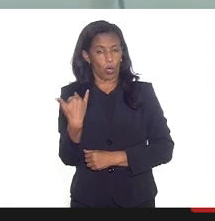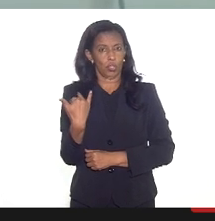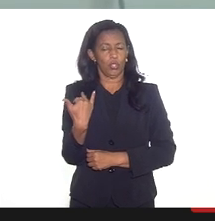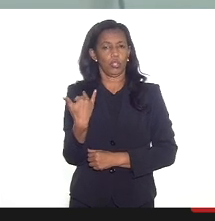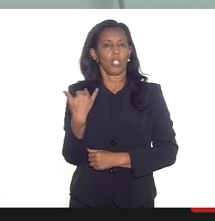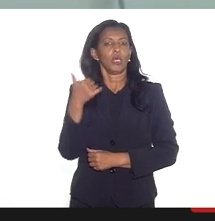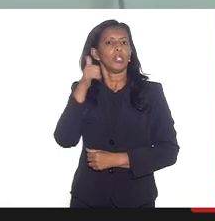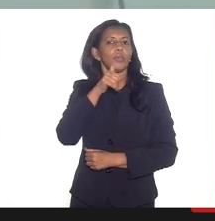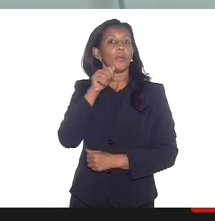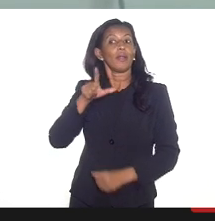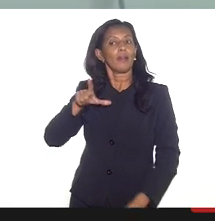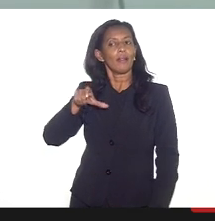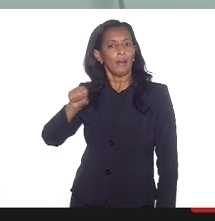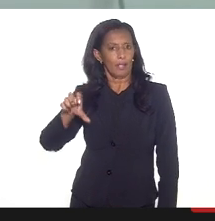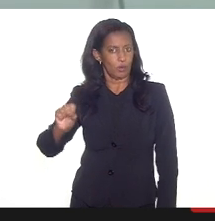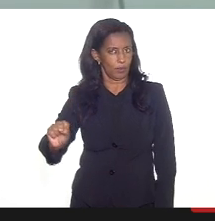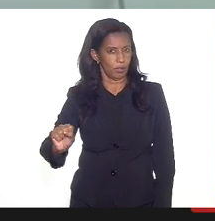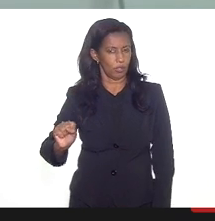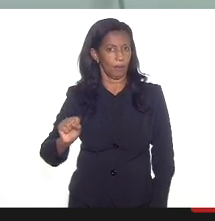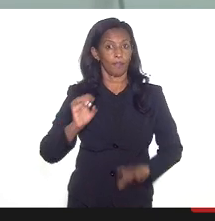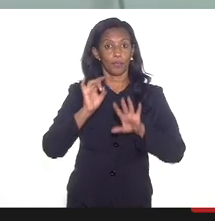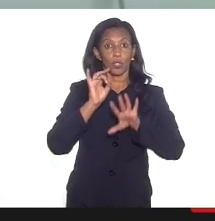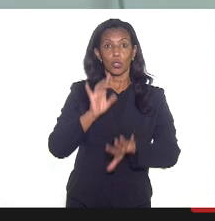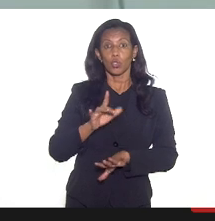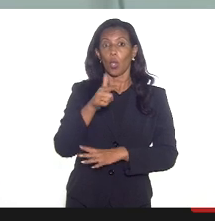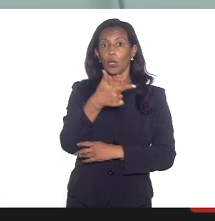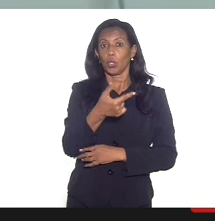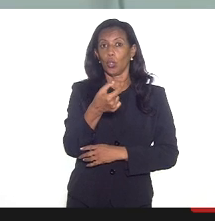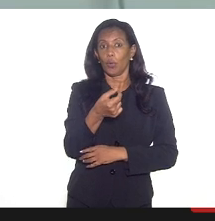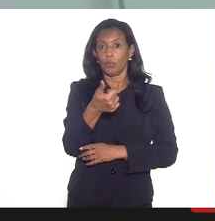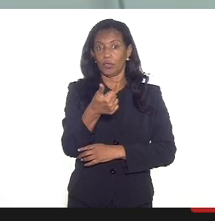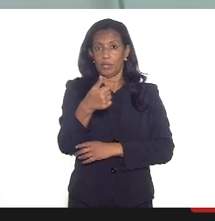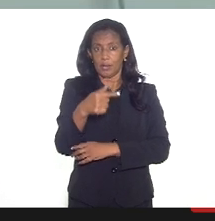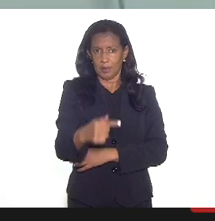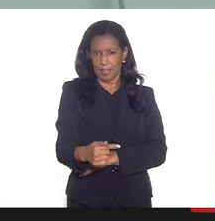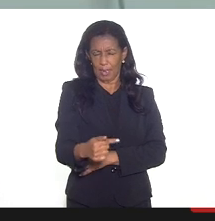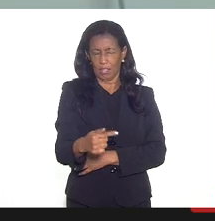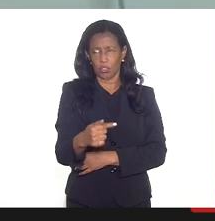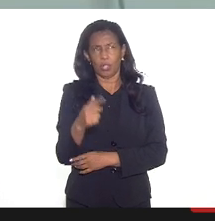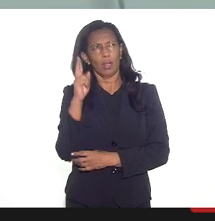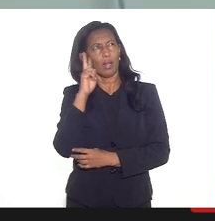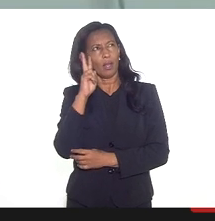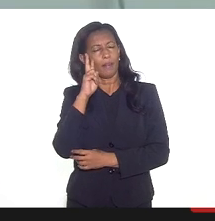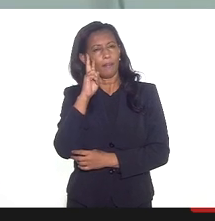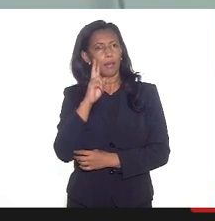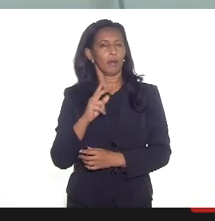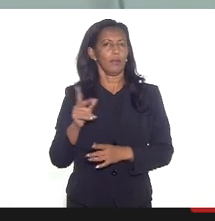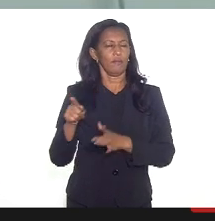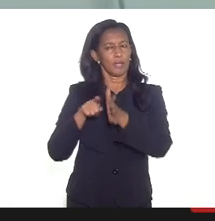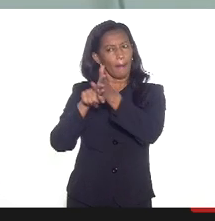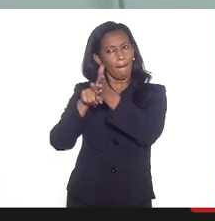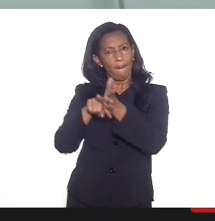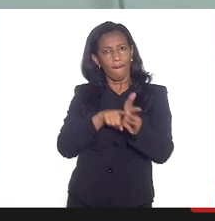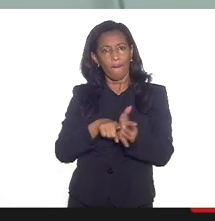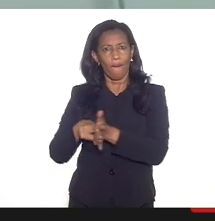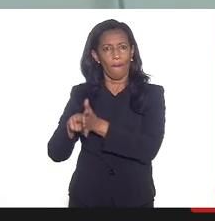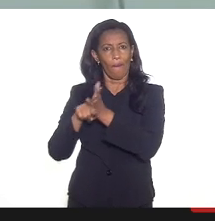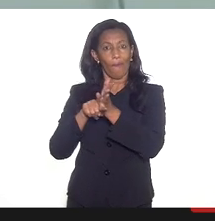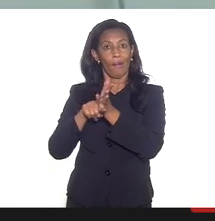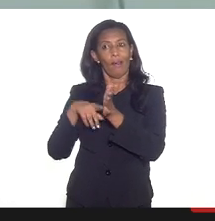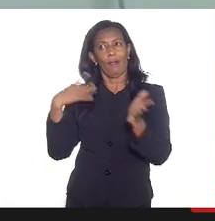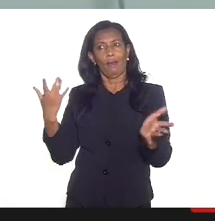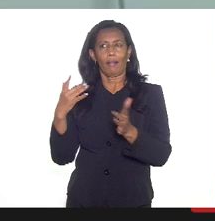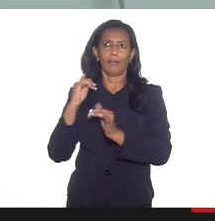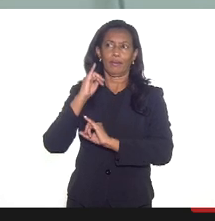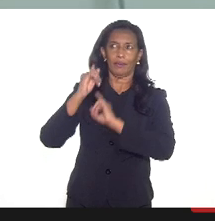de lésbicas. Só em 2017, que a gente, lembrando mais uma vez, né, fez a pesquisa através das mídias